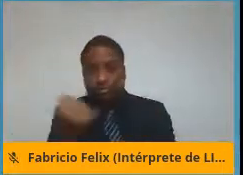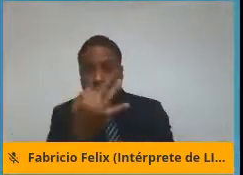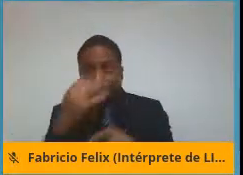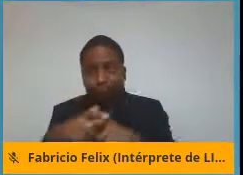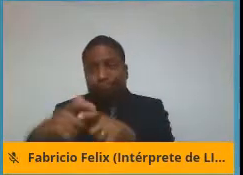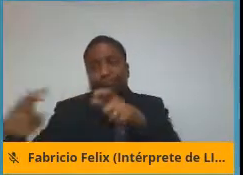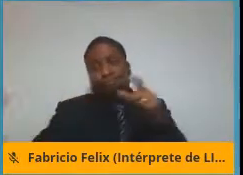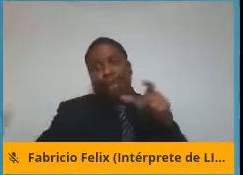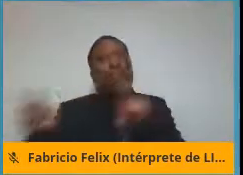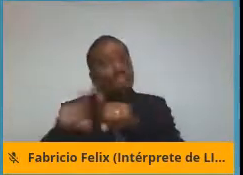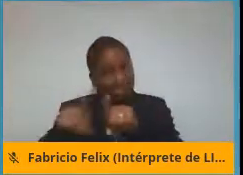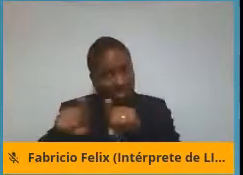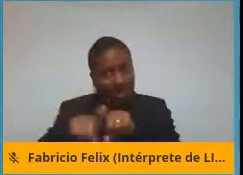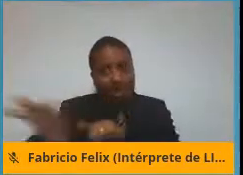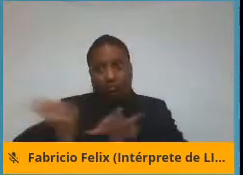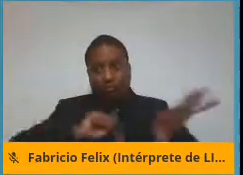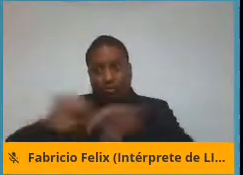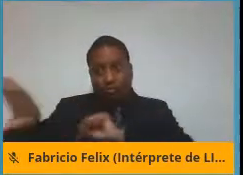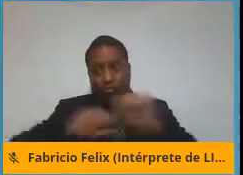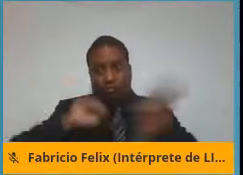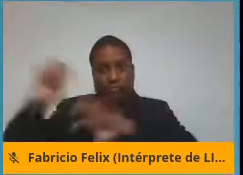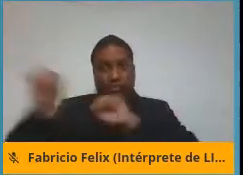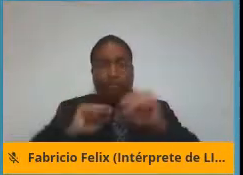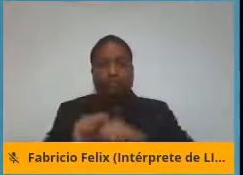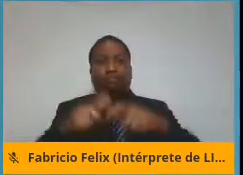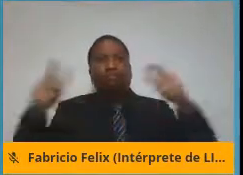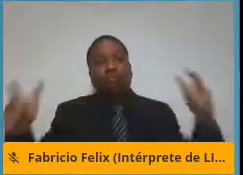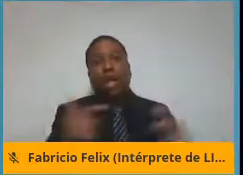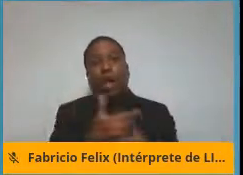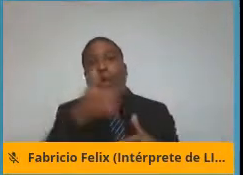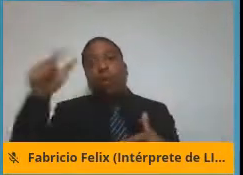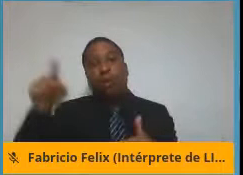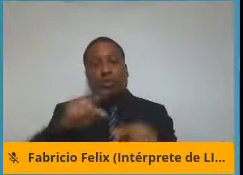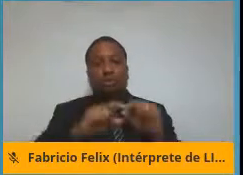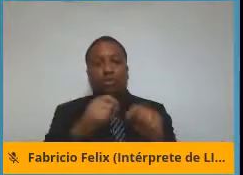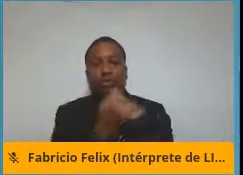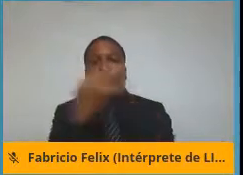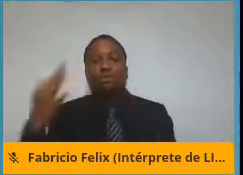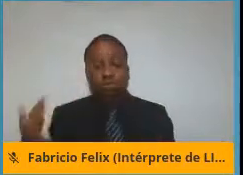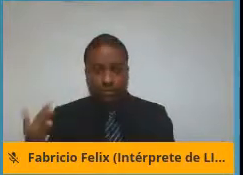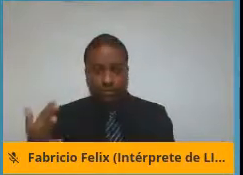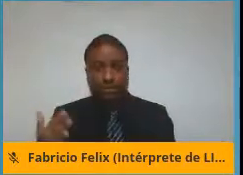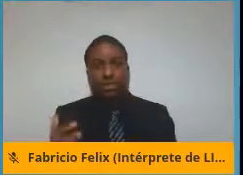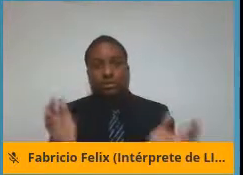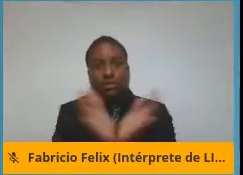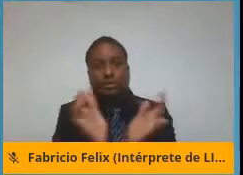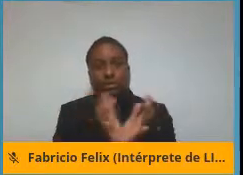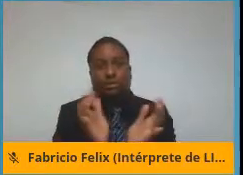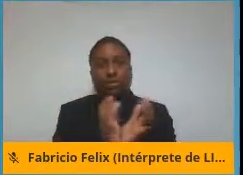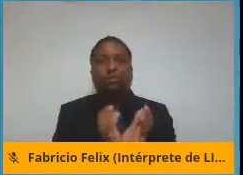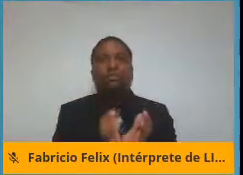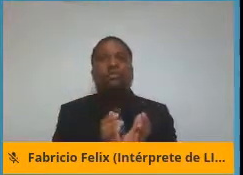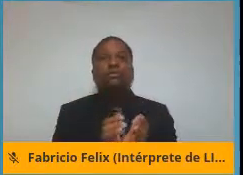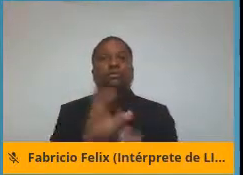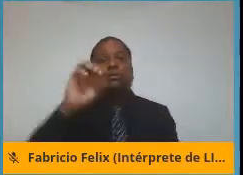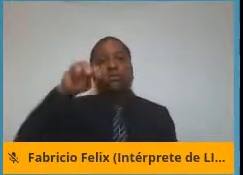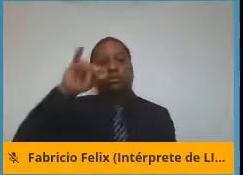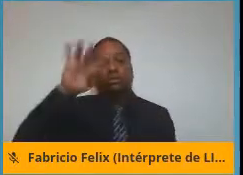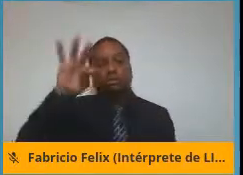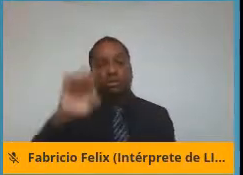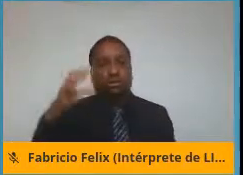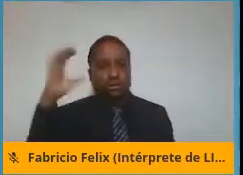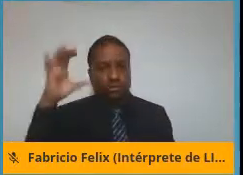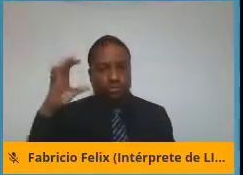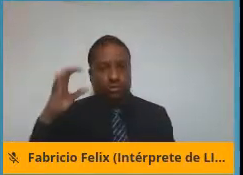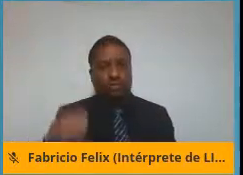Então, a gente consegue, outro dado que os especialistas do Comitê Científico do Consórcio Nordeste estão indicando, é esse